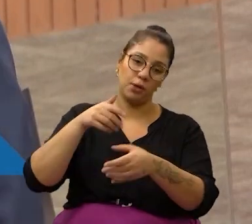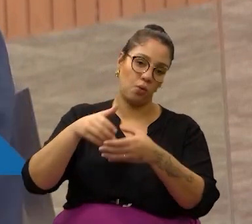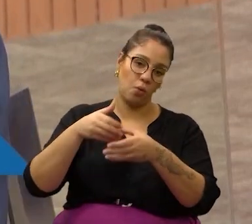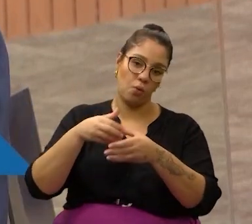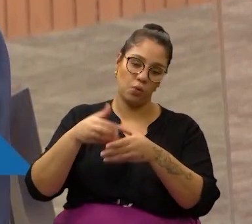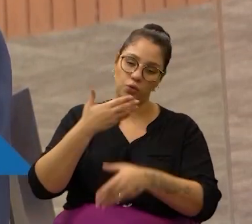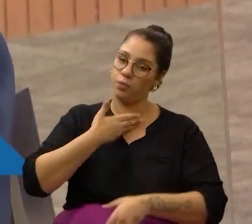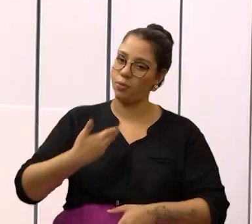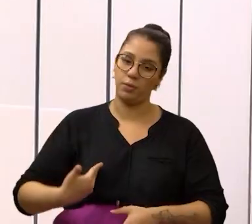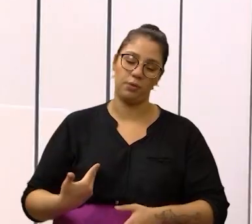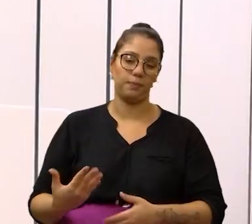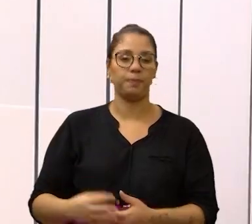ao prestar um concurso público